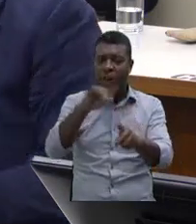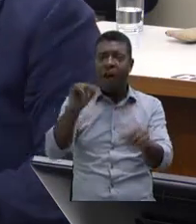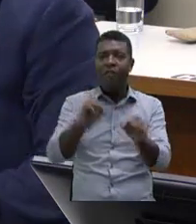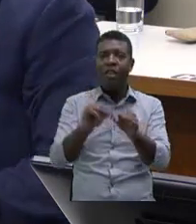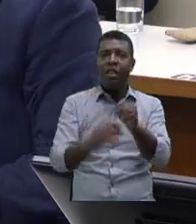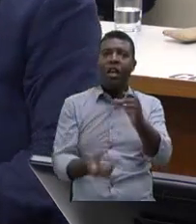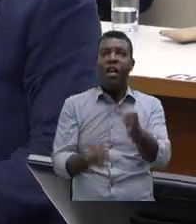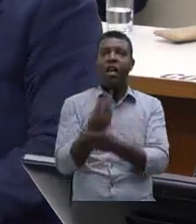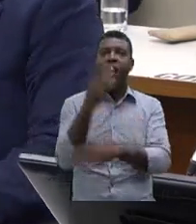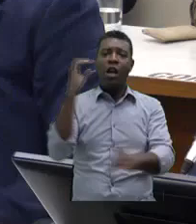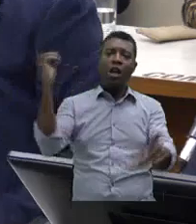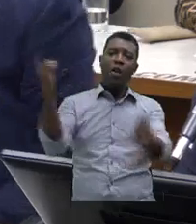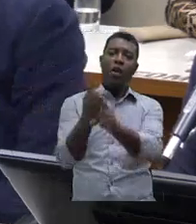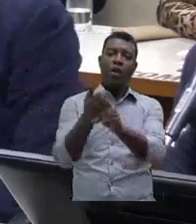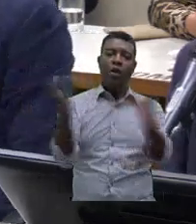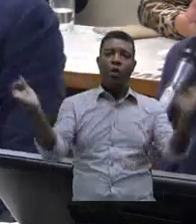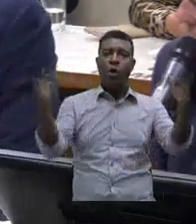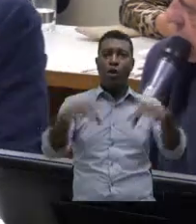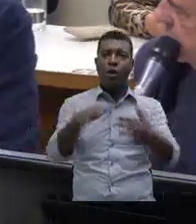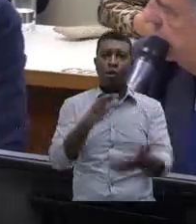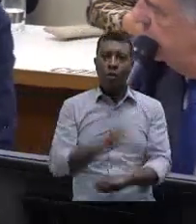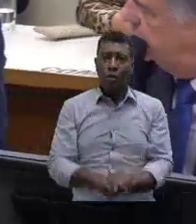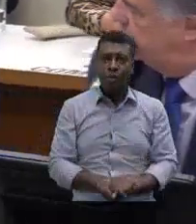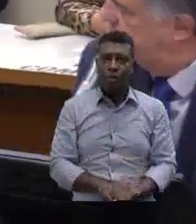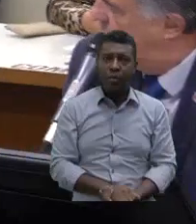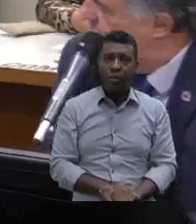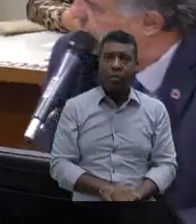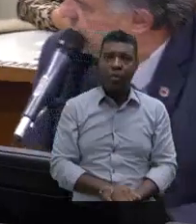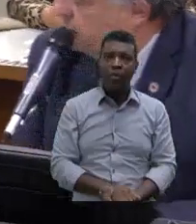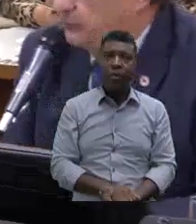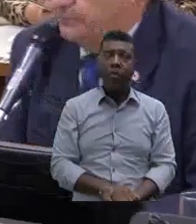Muito obrigado, gente. Quer usar os 2 minutos?